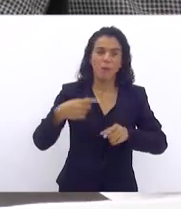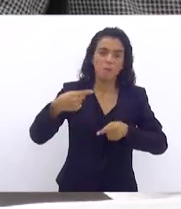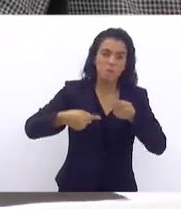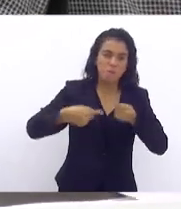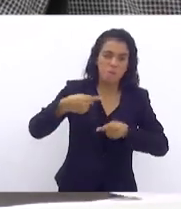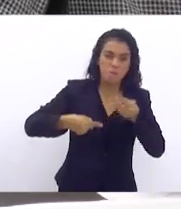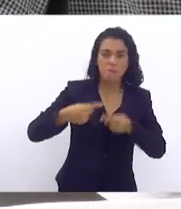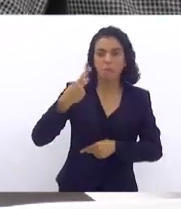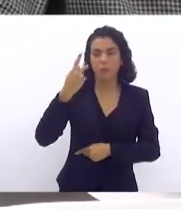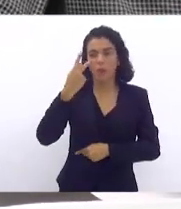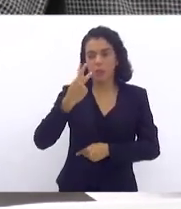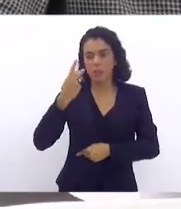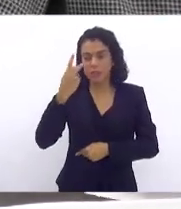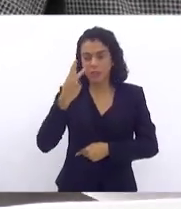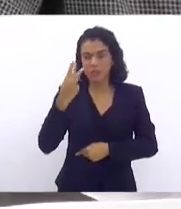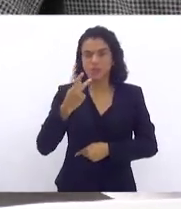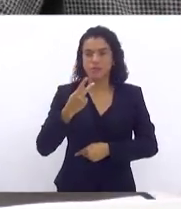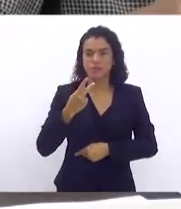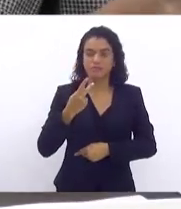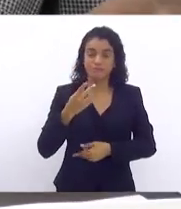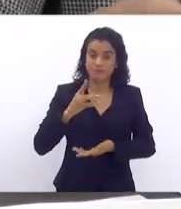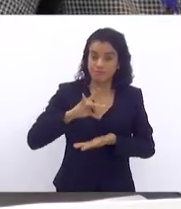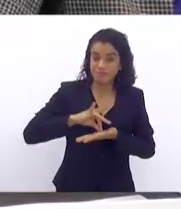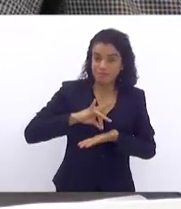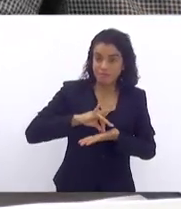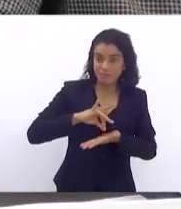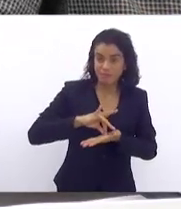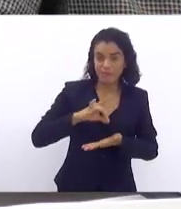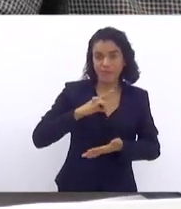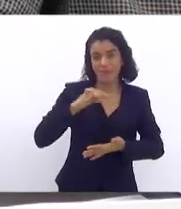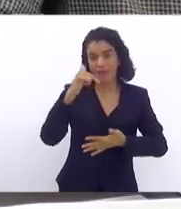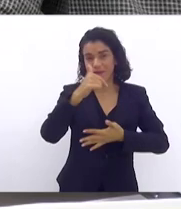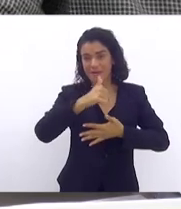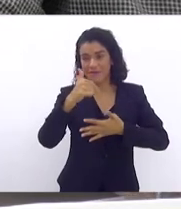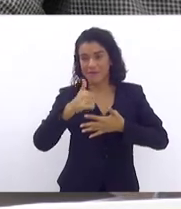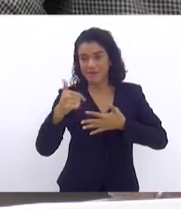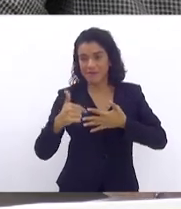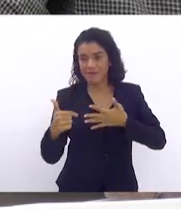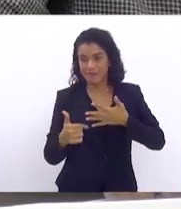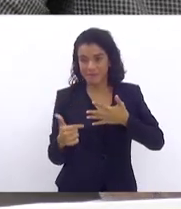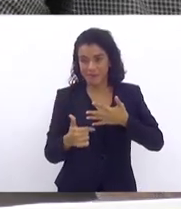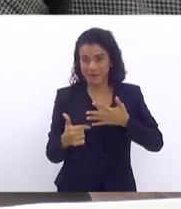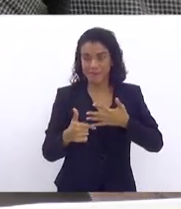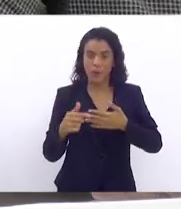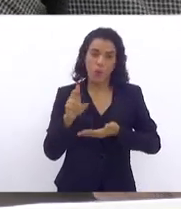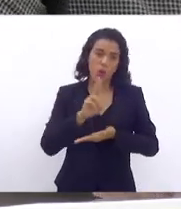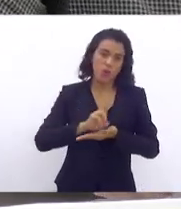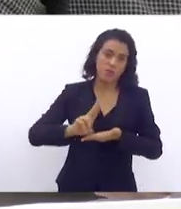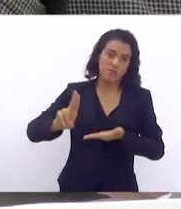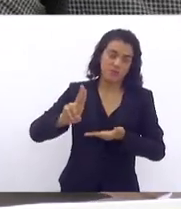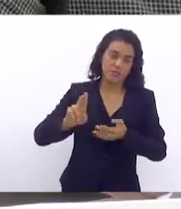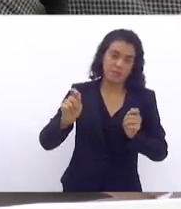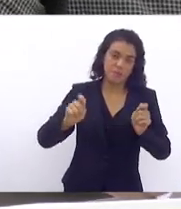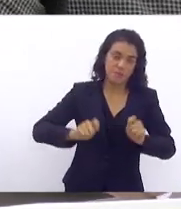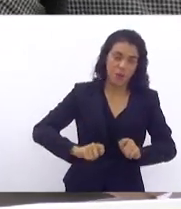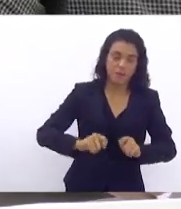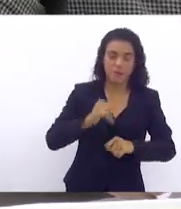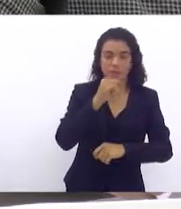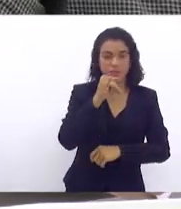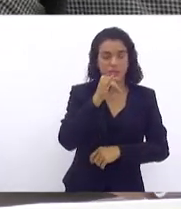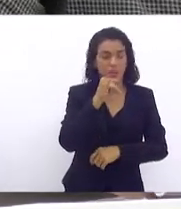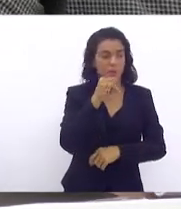política, porque, na verdade, tem várias questões. Uma universidade pode tomar uma